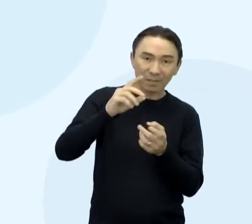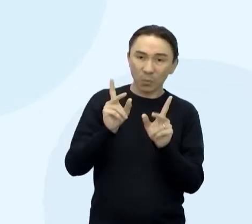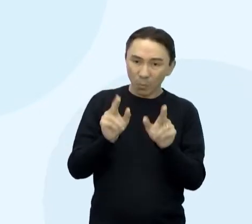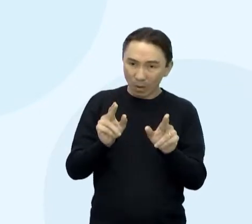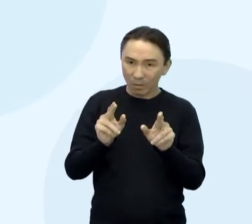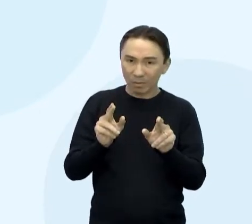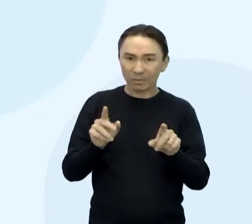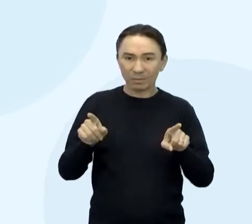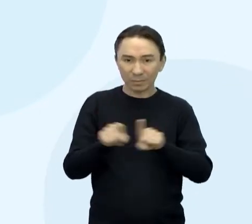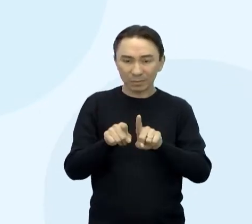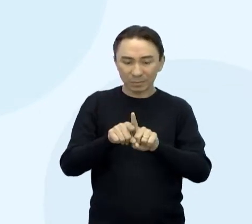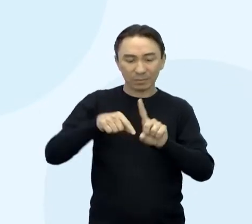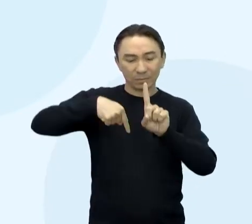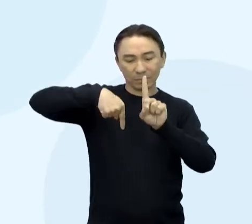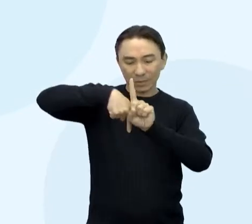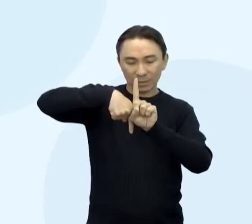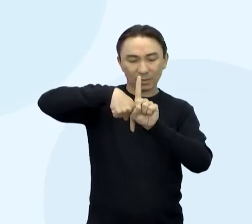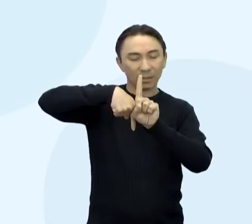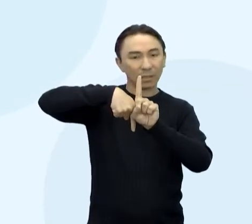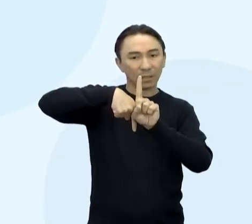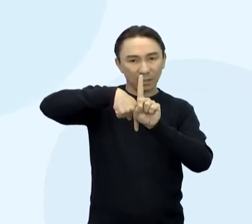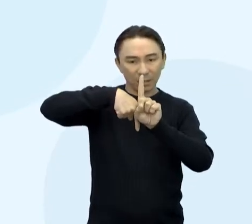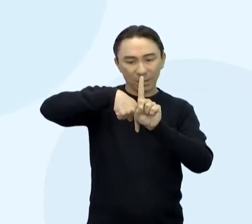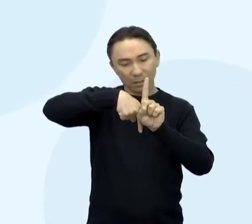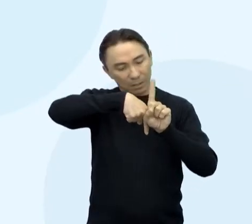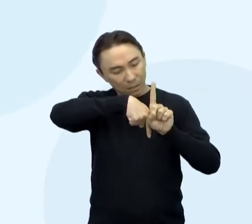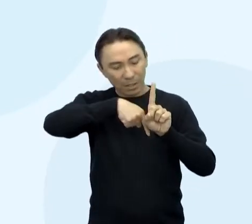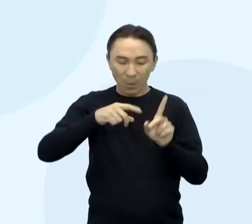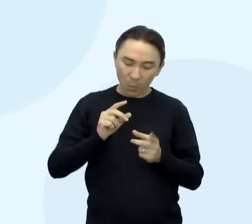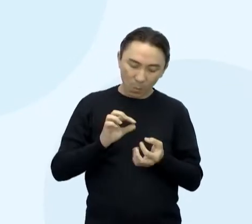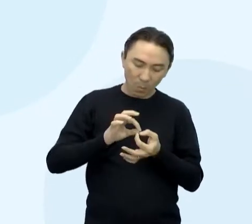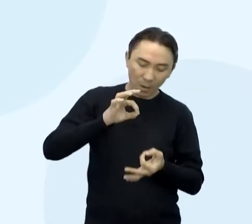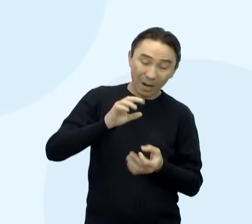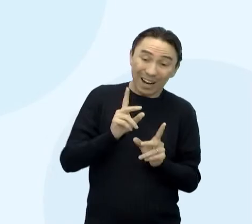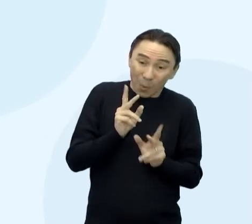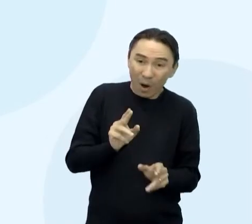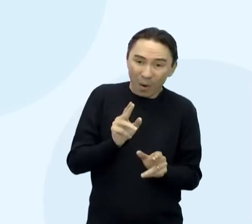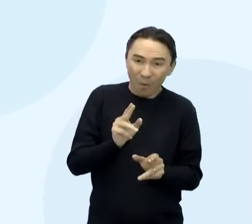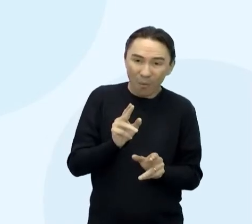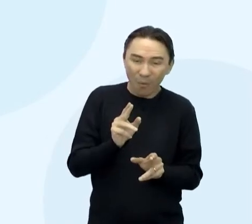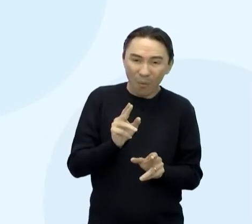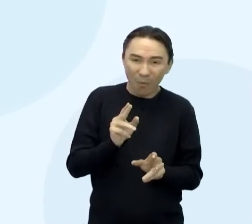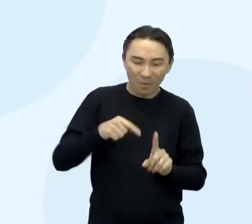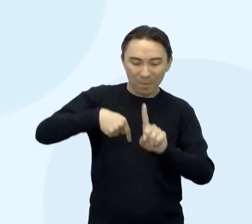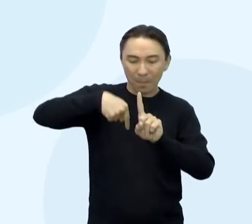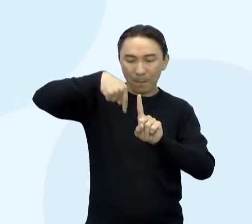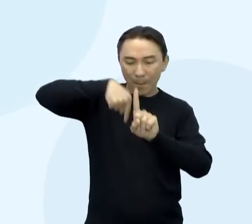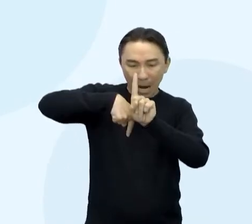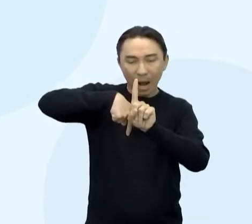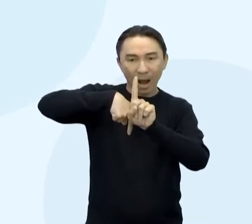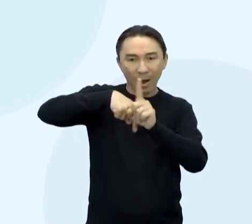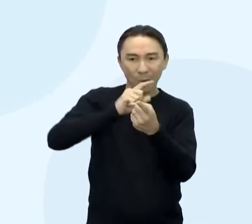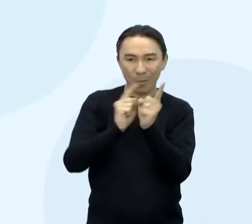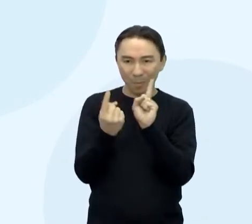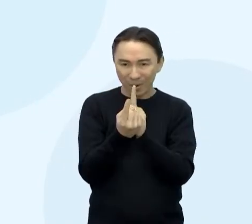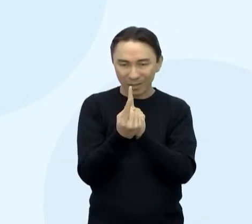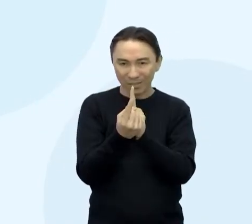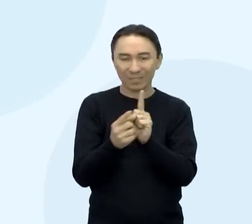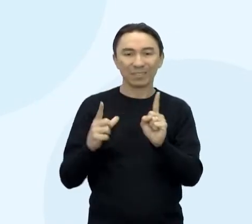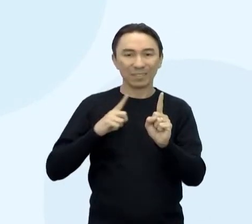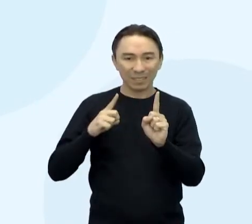se cancelam. E, portanto, este corpo, esta